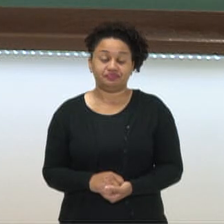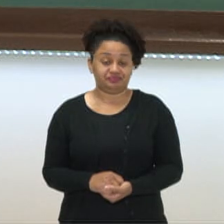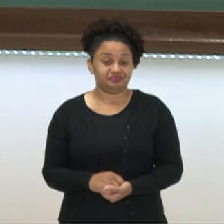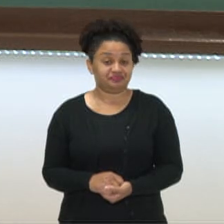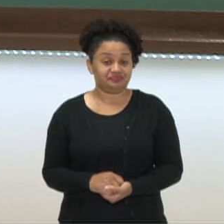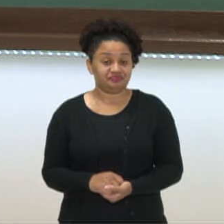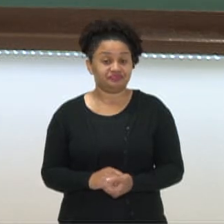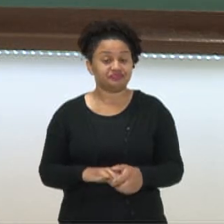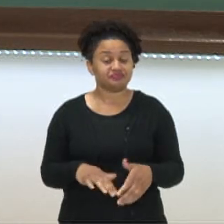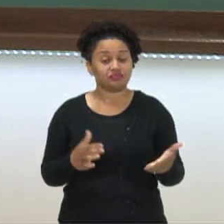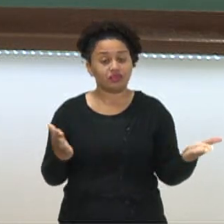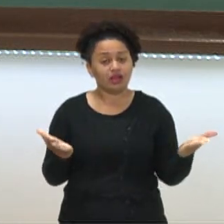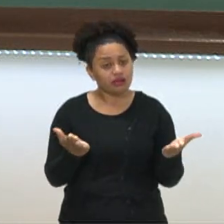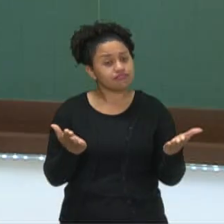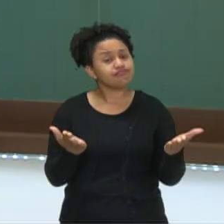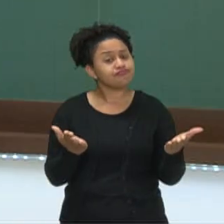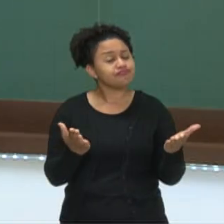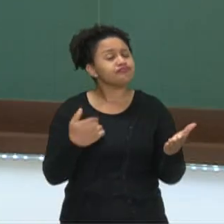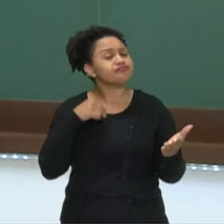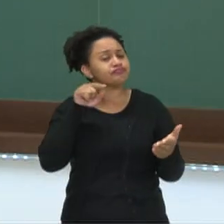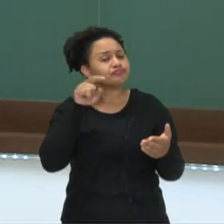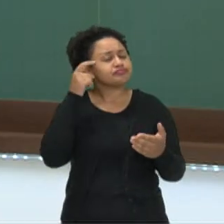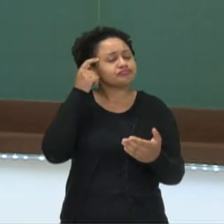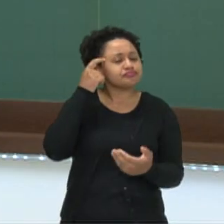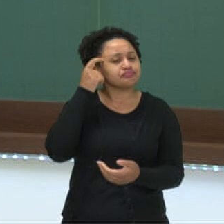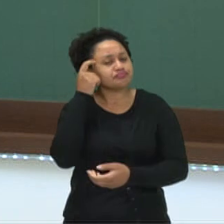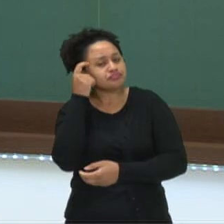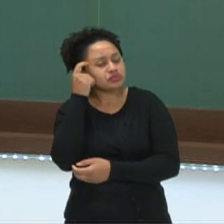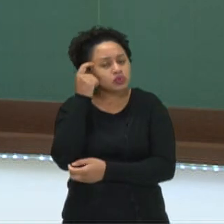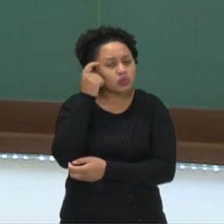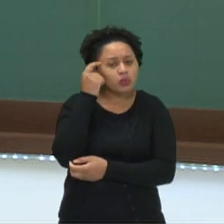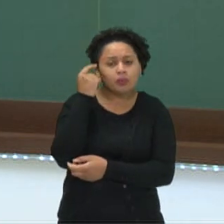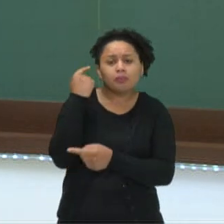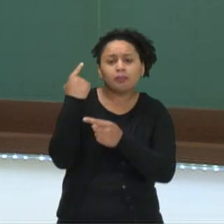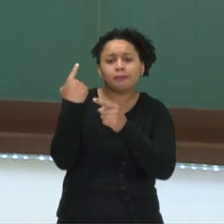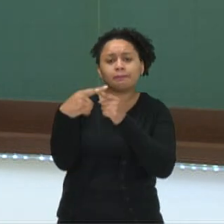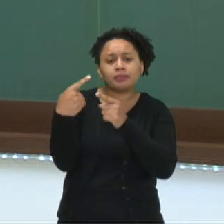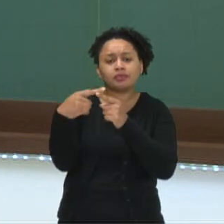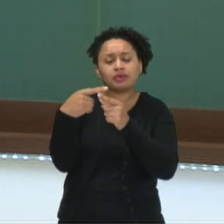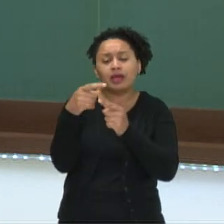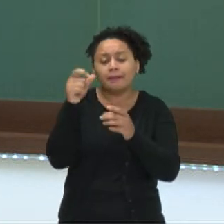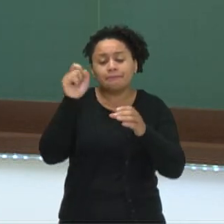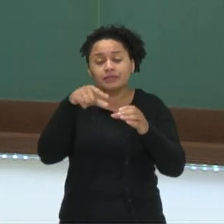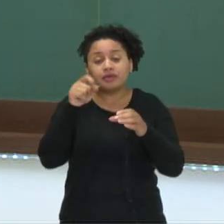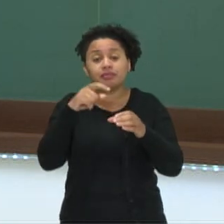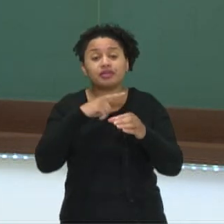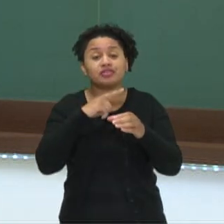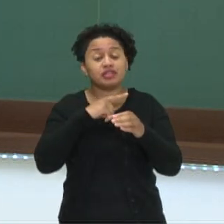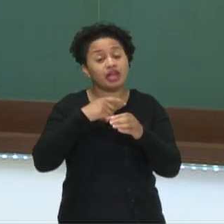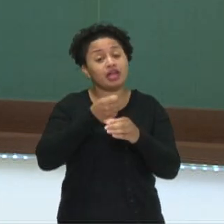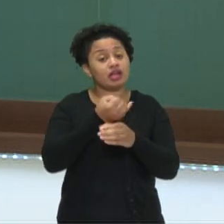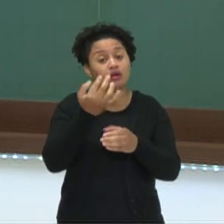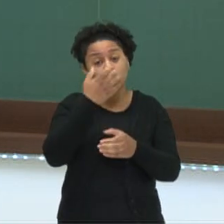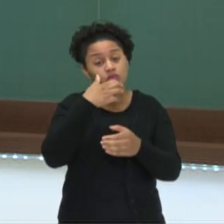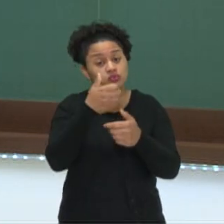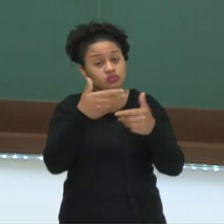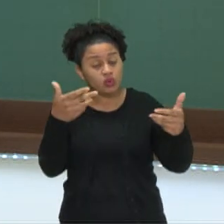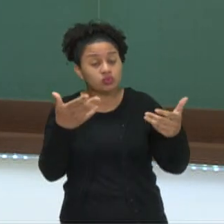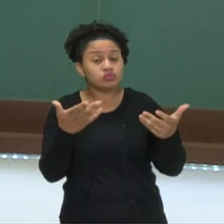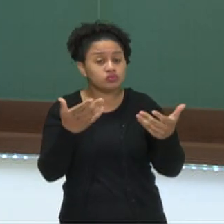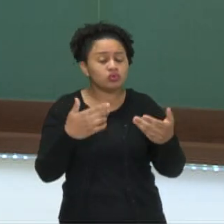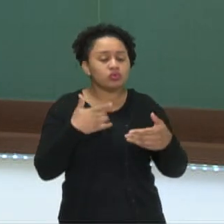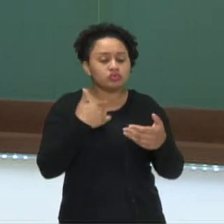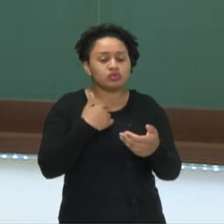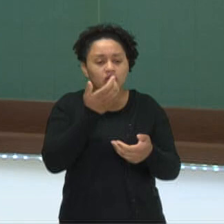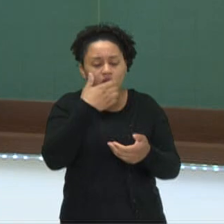Voltei, turma. E aí? Você já parou para pensar por que as sementes se encontram dentro dos frutos quando